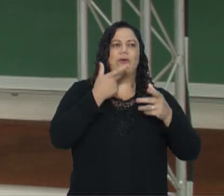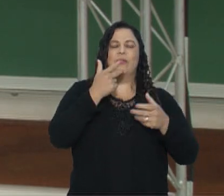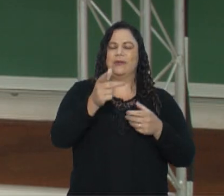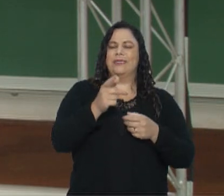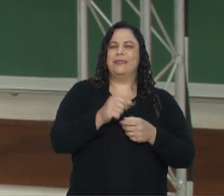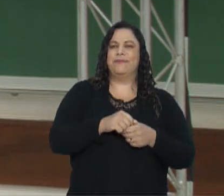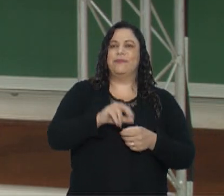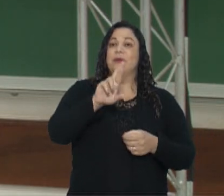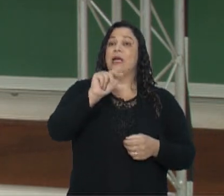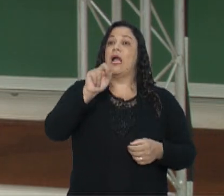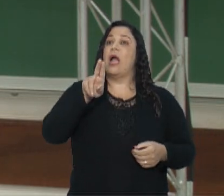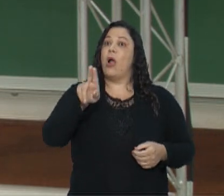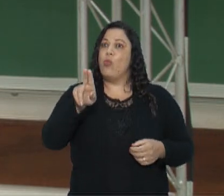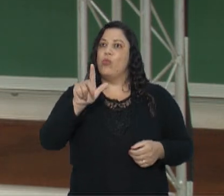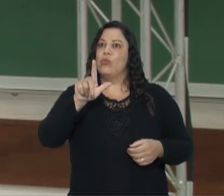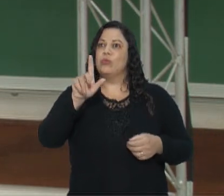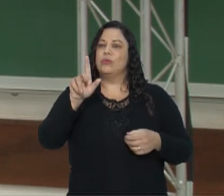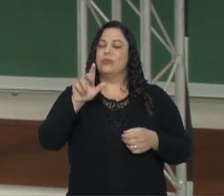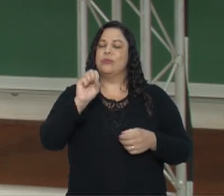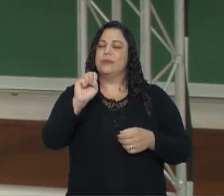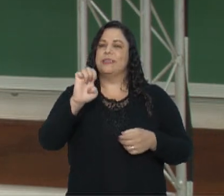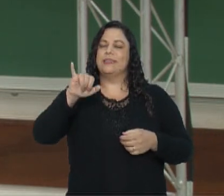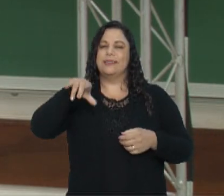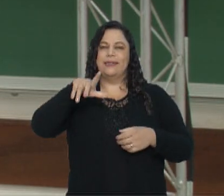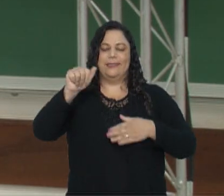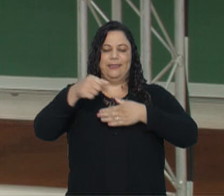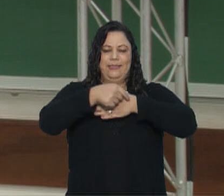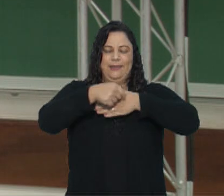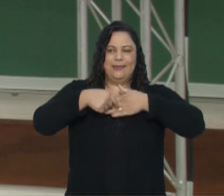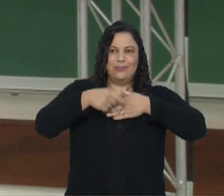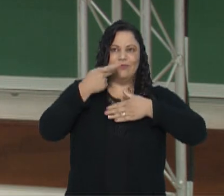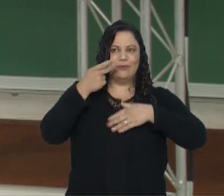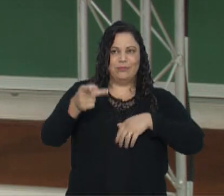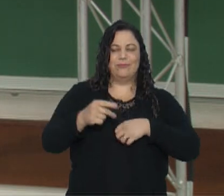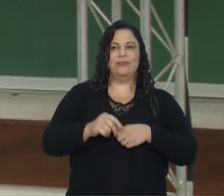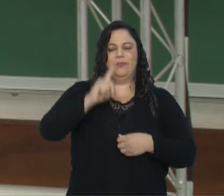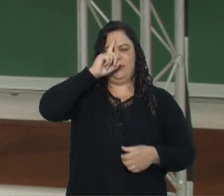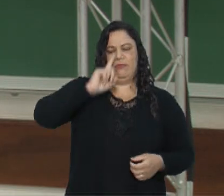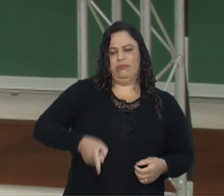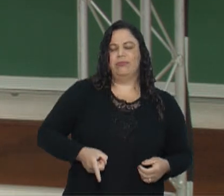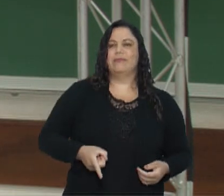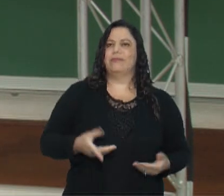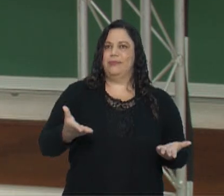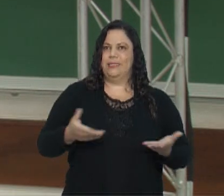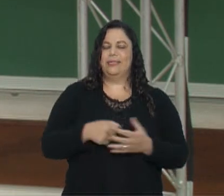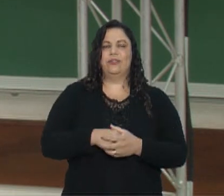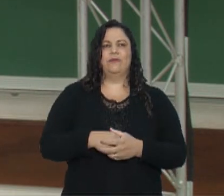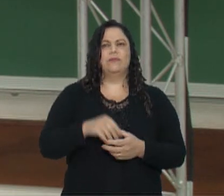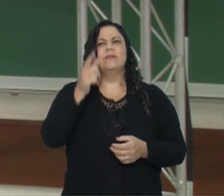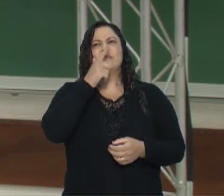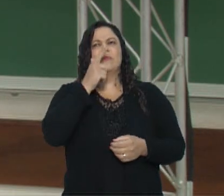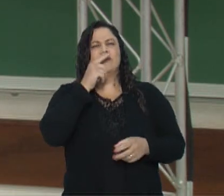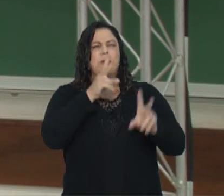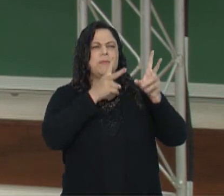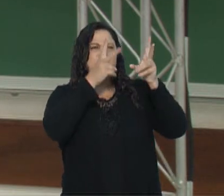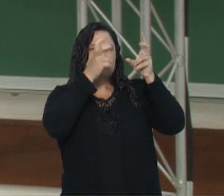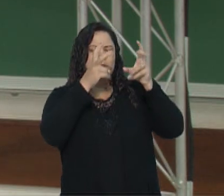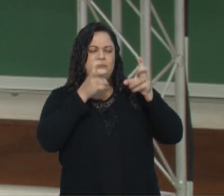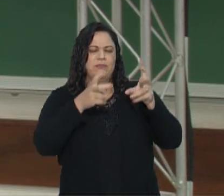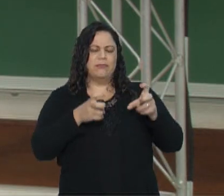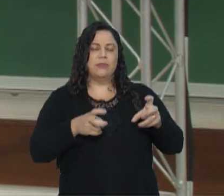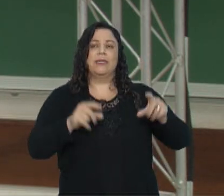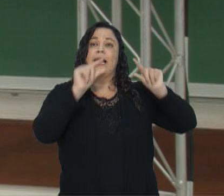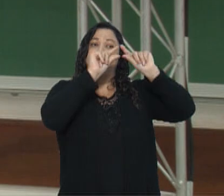ok? Facinho, né? É só buscarmos ali, sabermos o que significa, nós conseguimos dar conta. É só ler